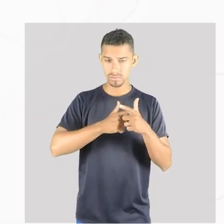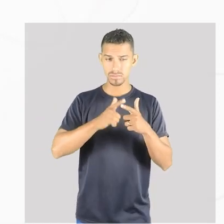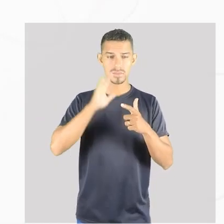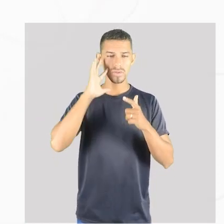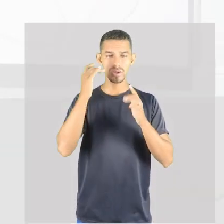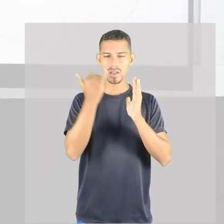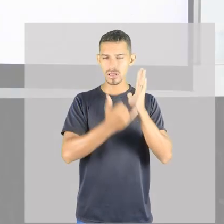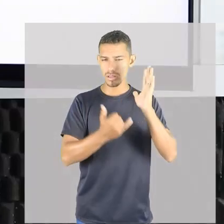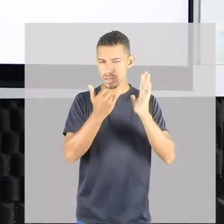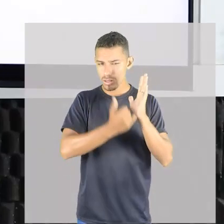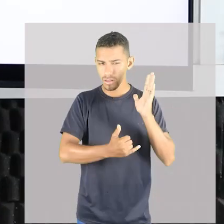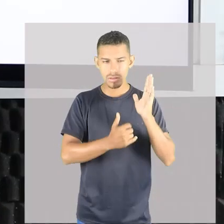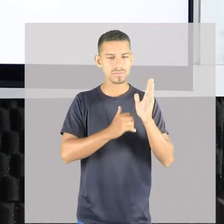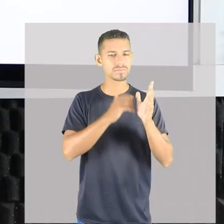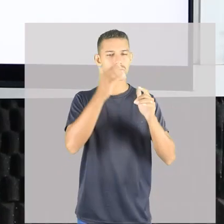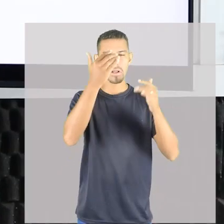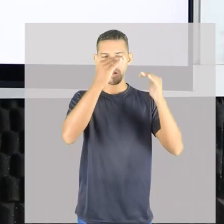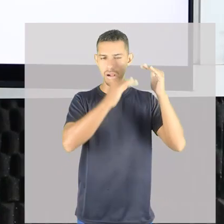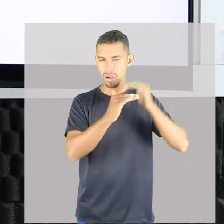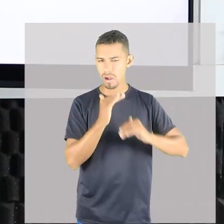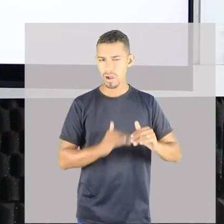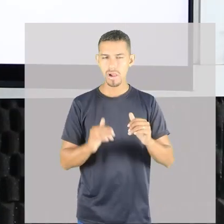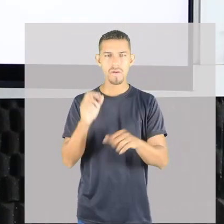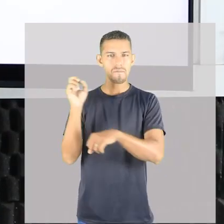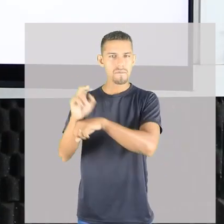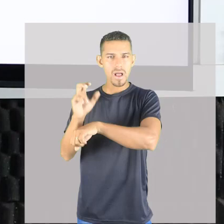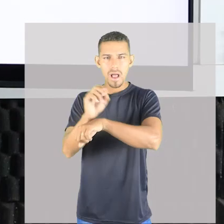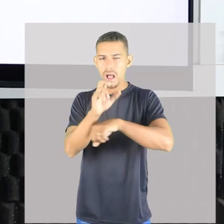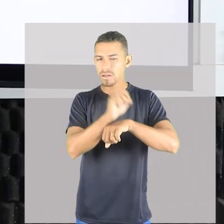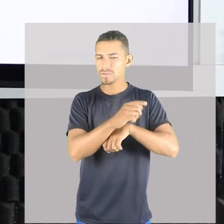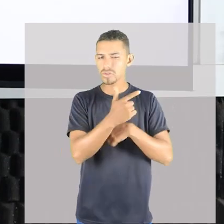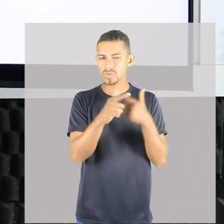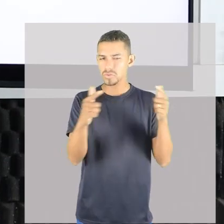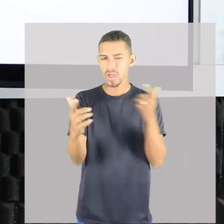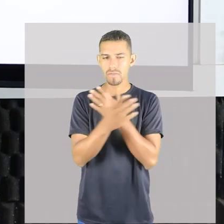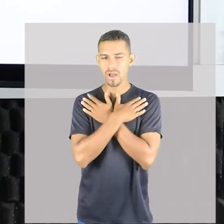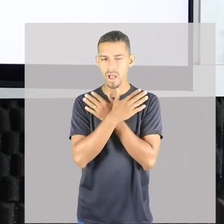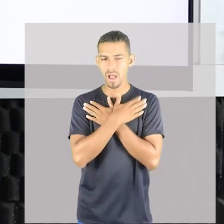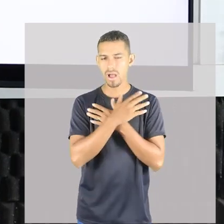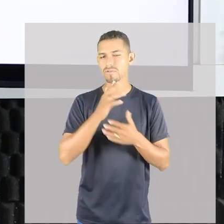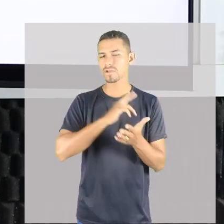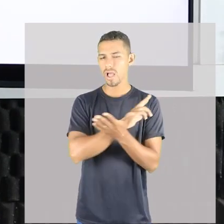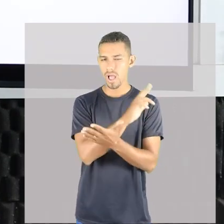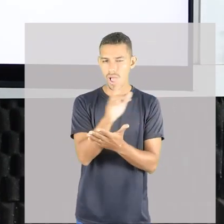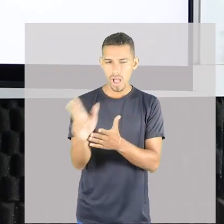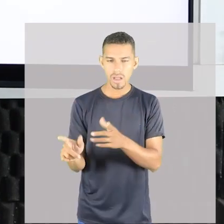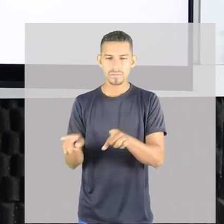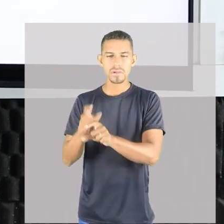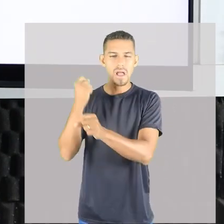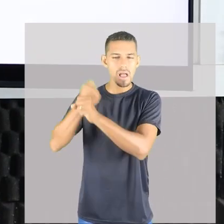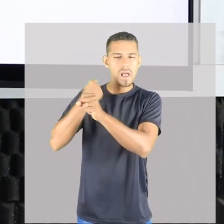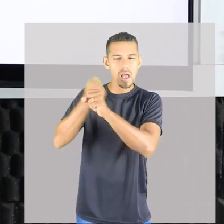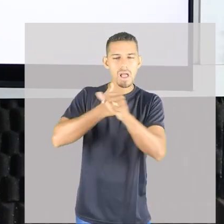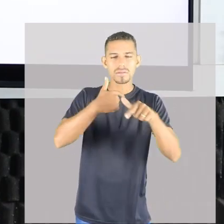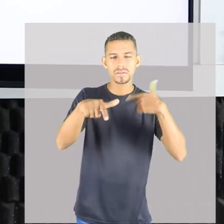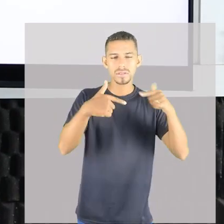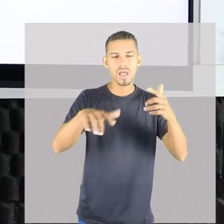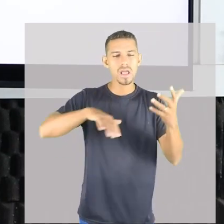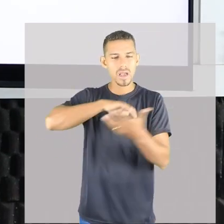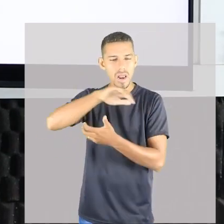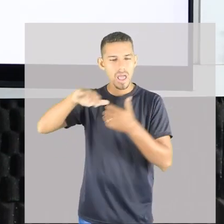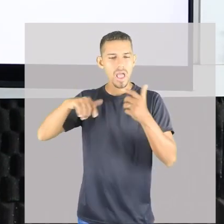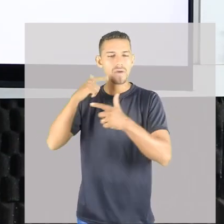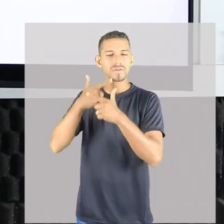inflação descontrolada, desemprego, protestos operários, greves e derrota das tropas russas nos campos de batalha.